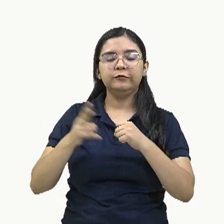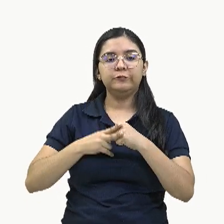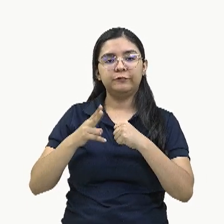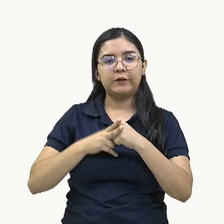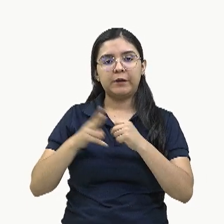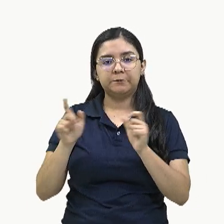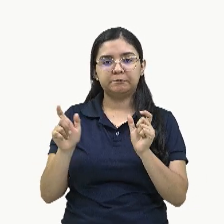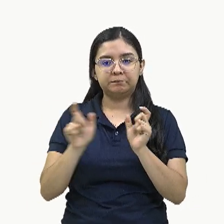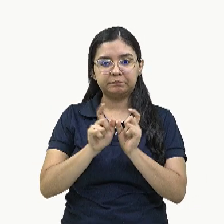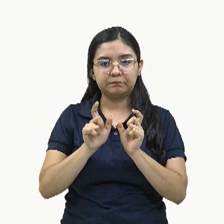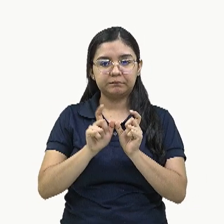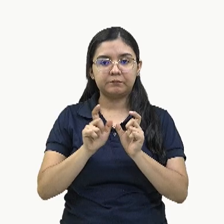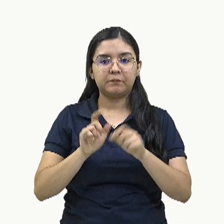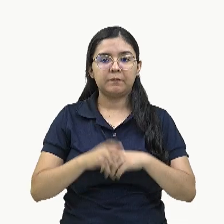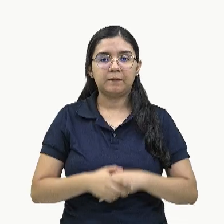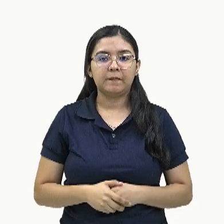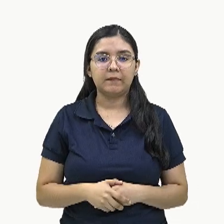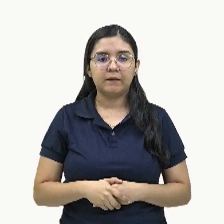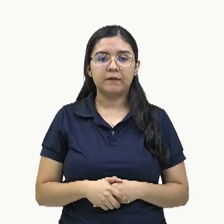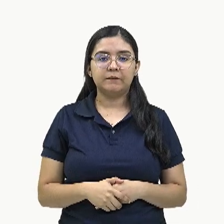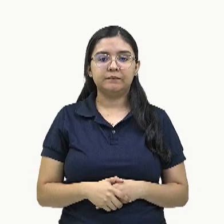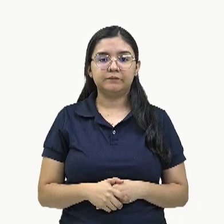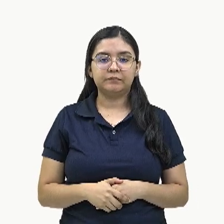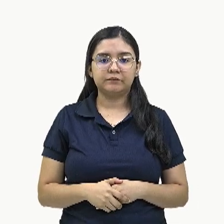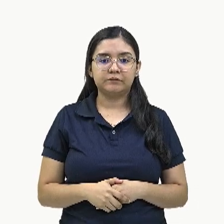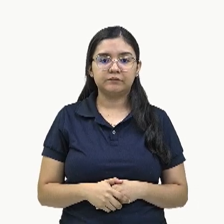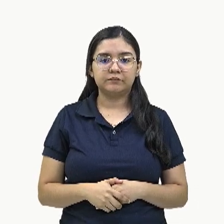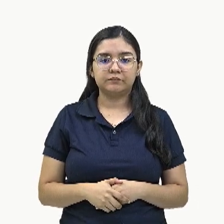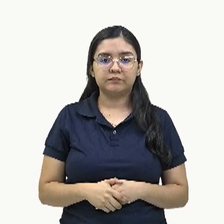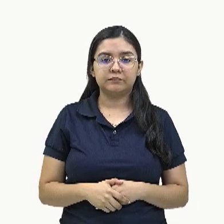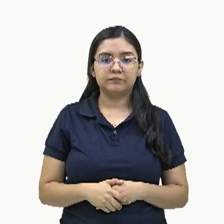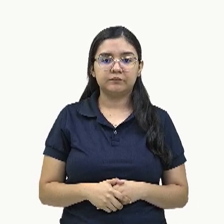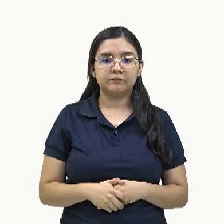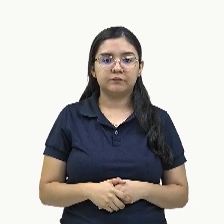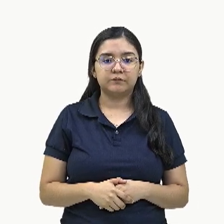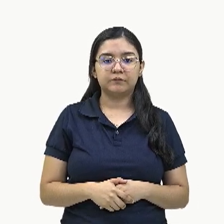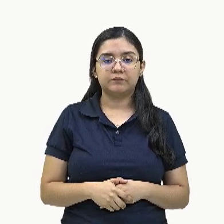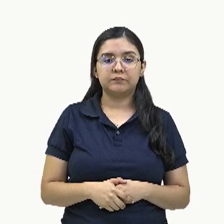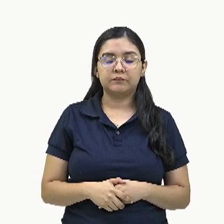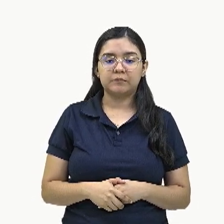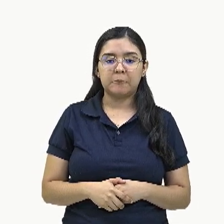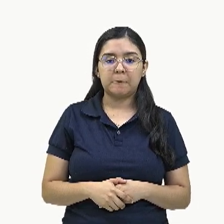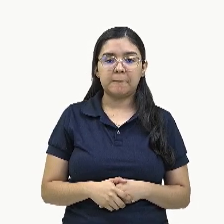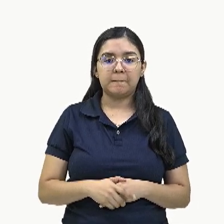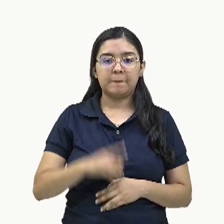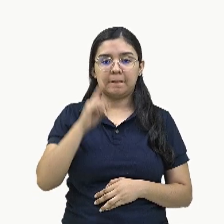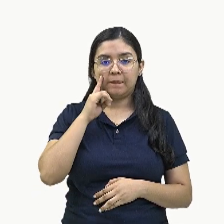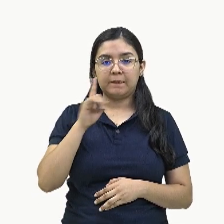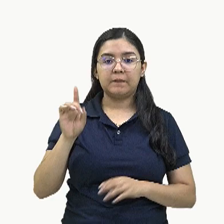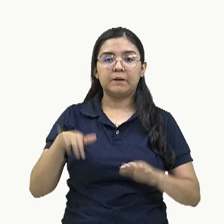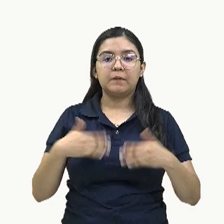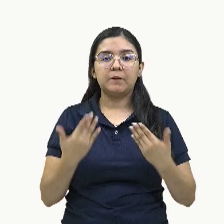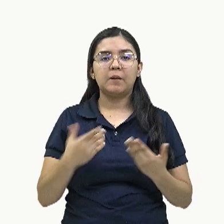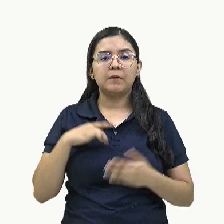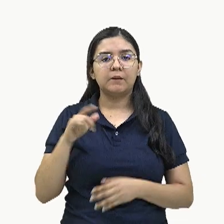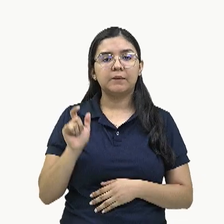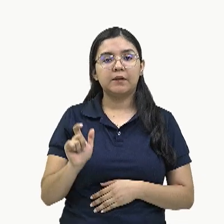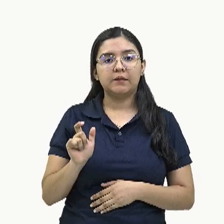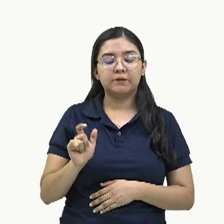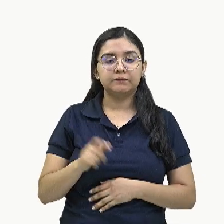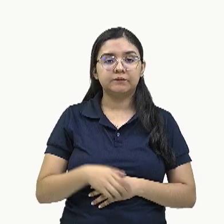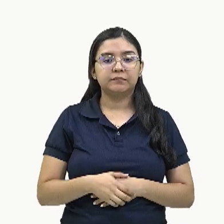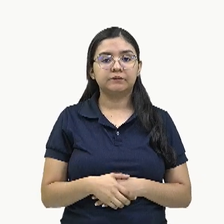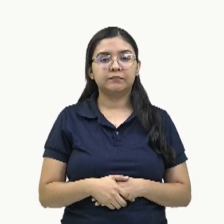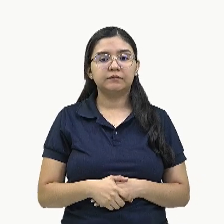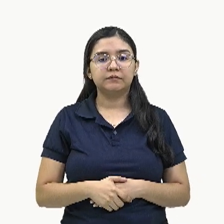Can you open the window? Can you open the window? Qual é a palavra